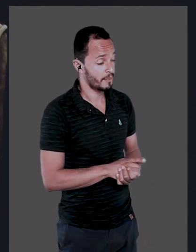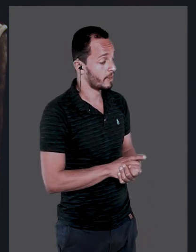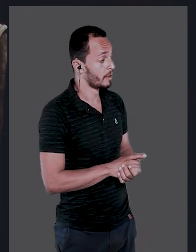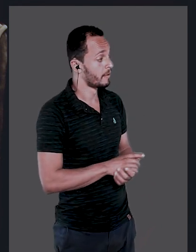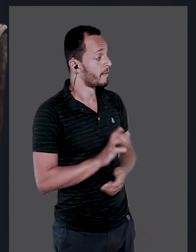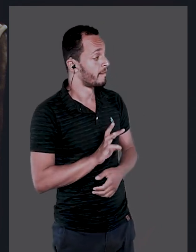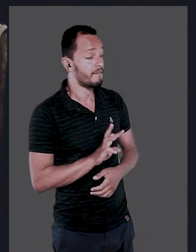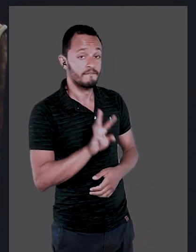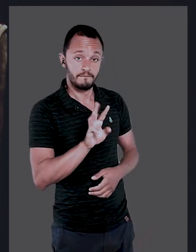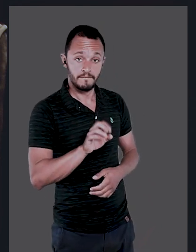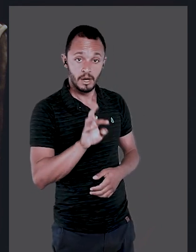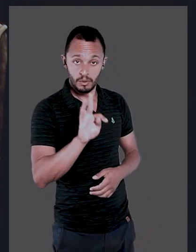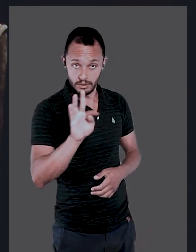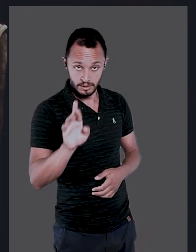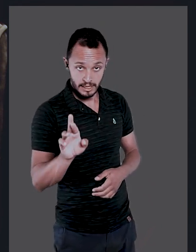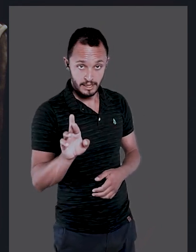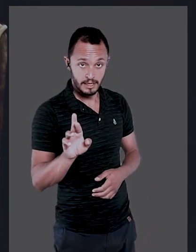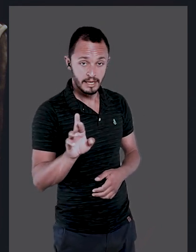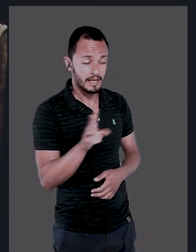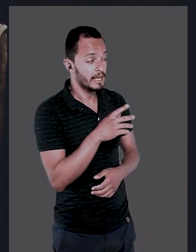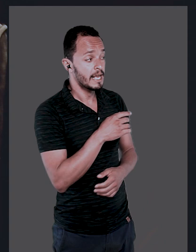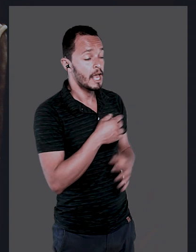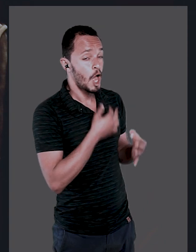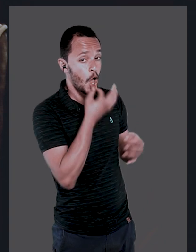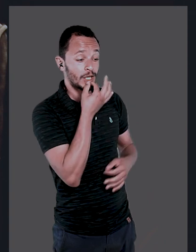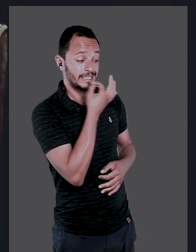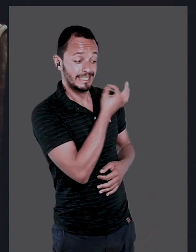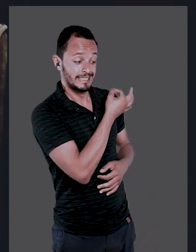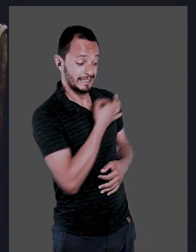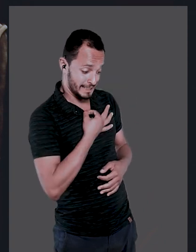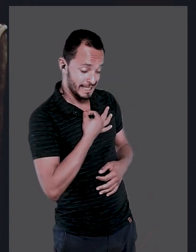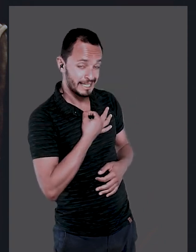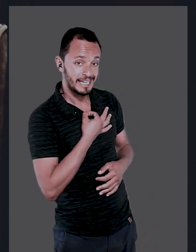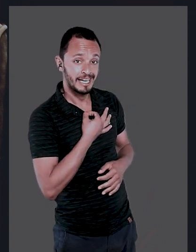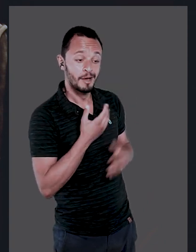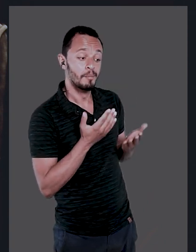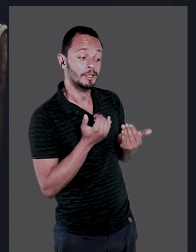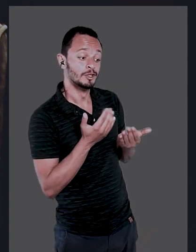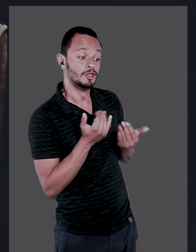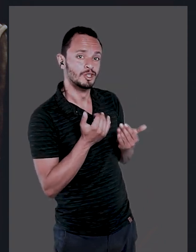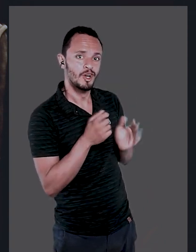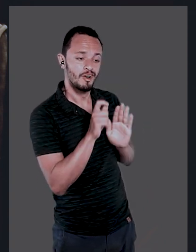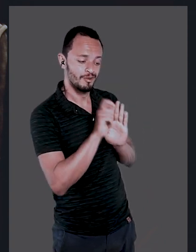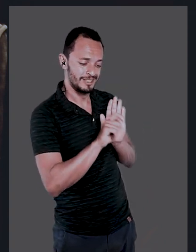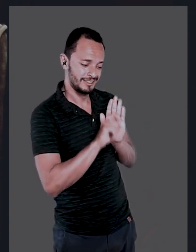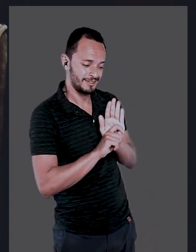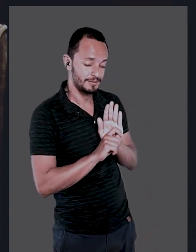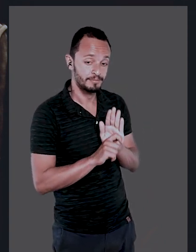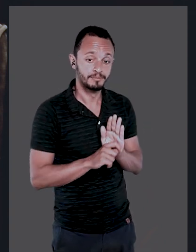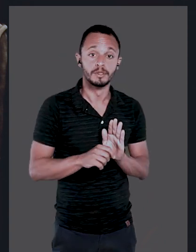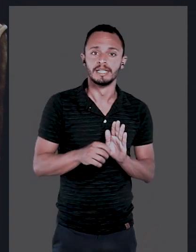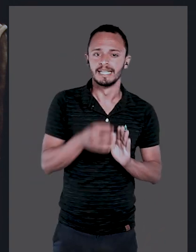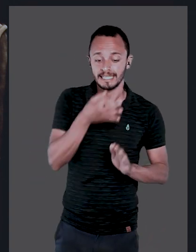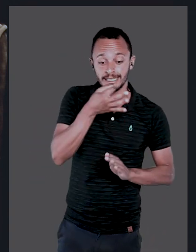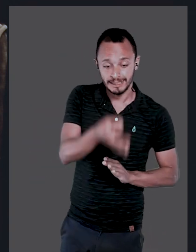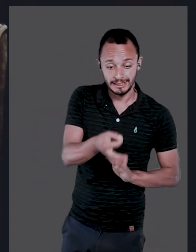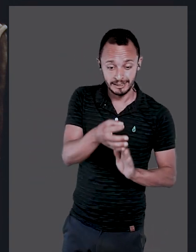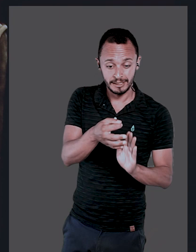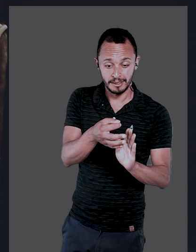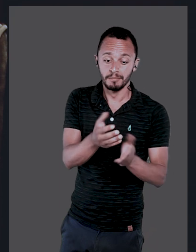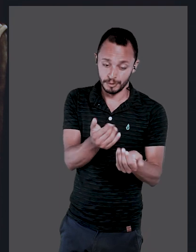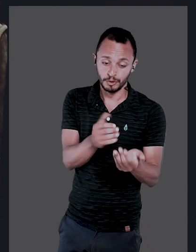André. Walter, você tem alguma dica para um jovem escritor? uma dica para um jovem escritor: